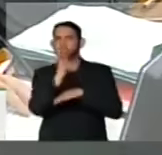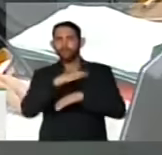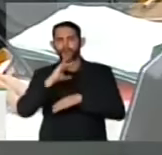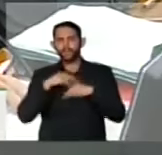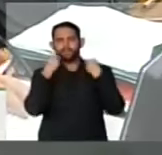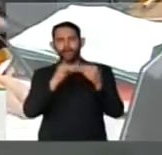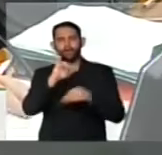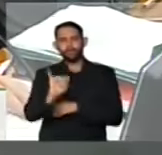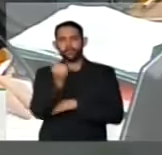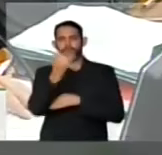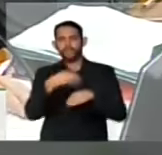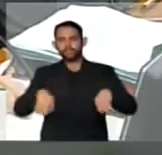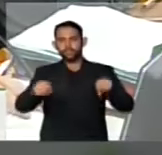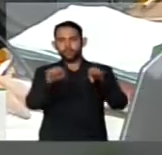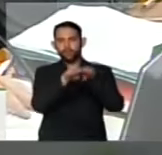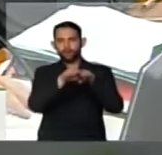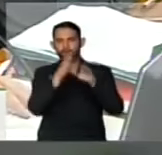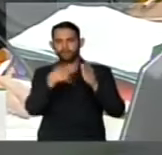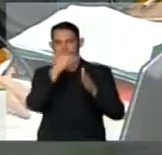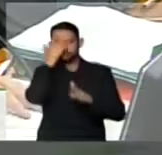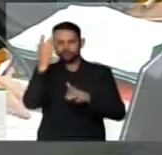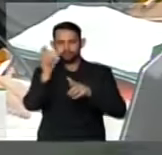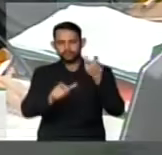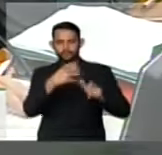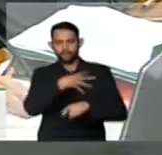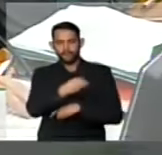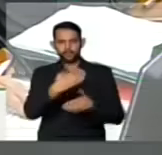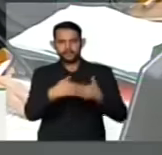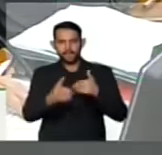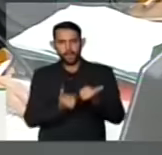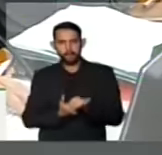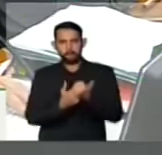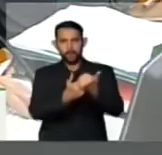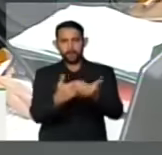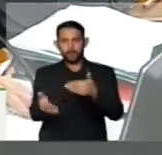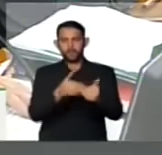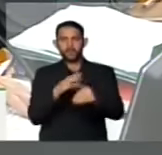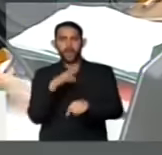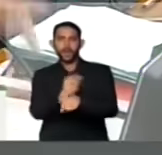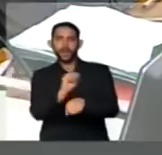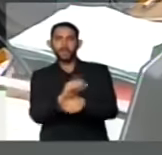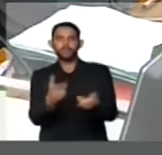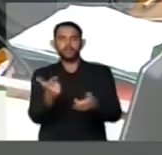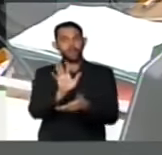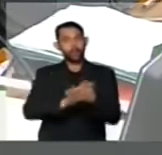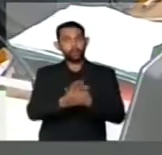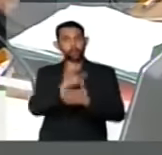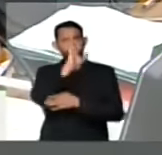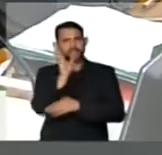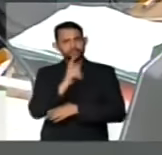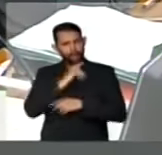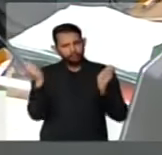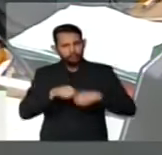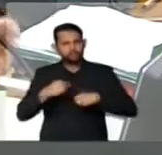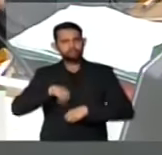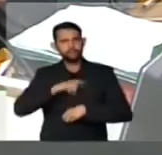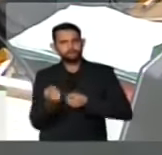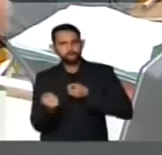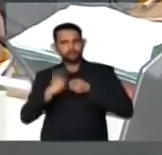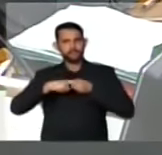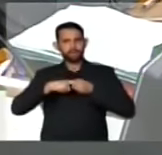oportunidades iguais aos seus filhos, sem favorecimento ou compadrio, por um Brasil que tenha condições de recuperar a